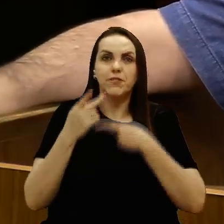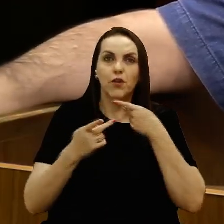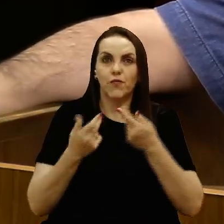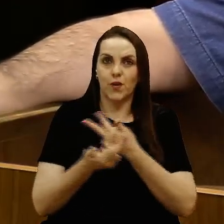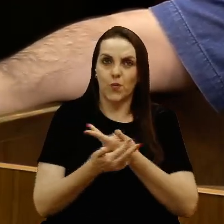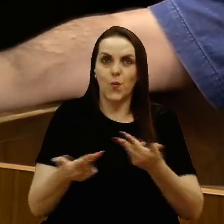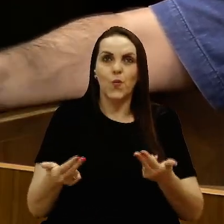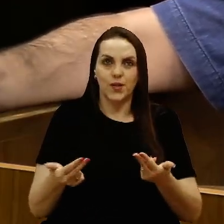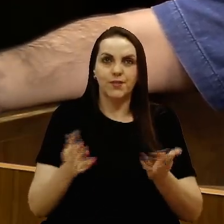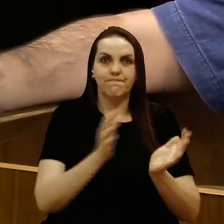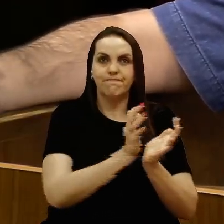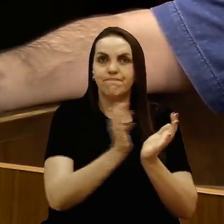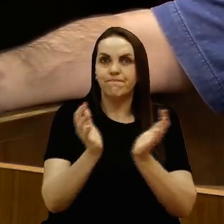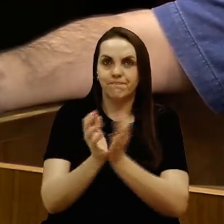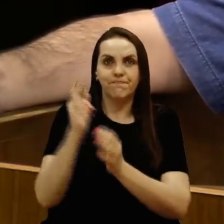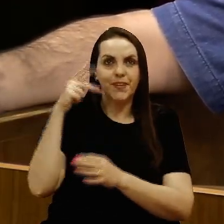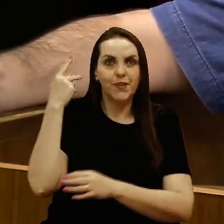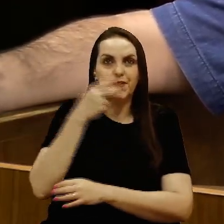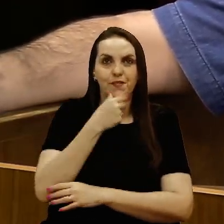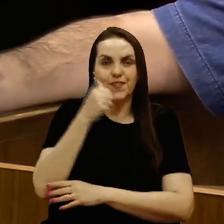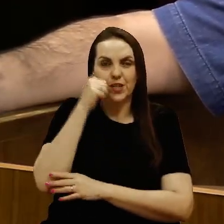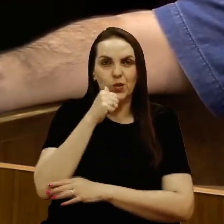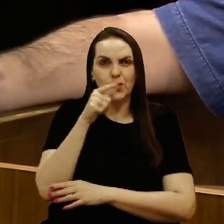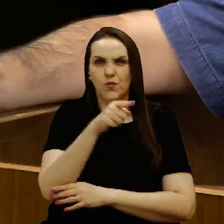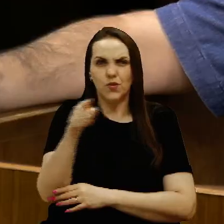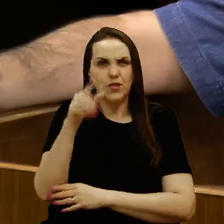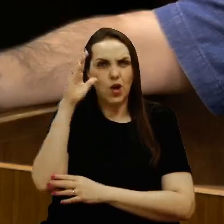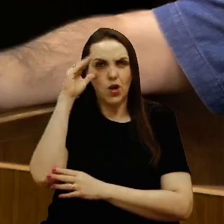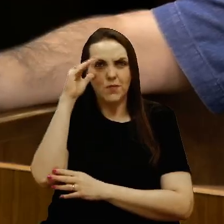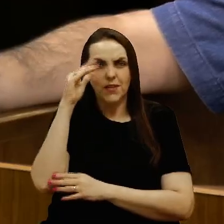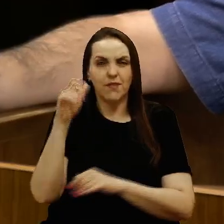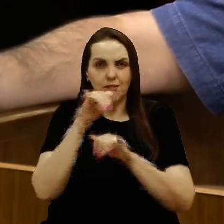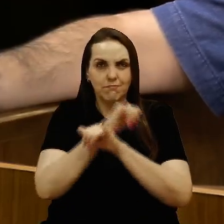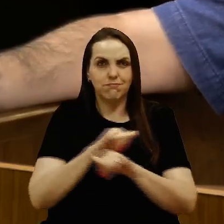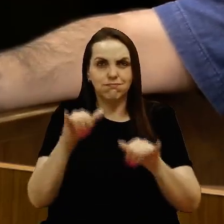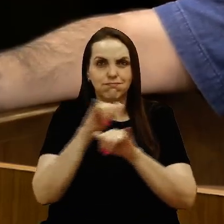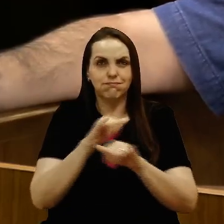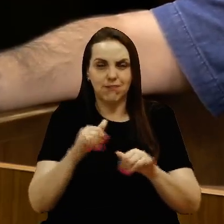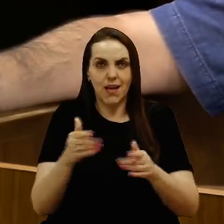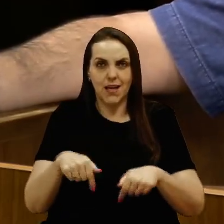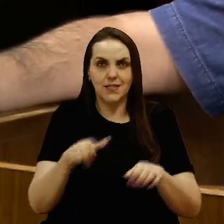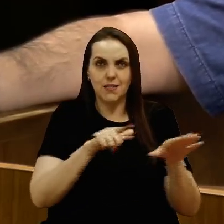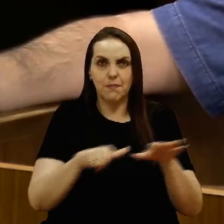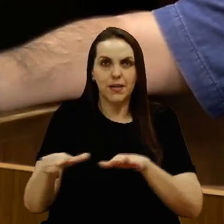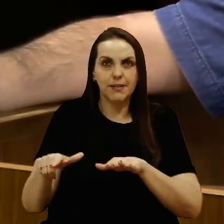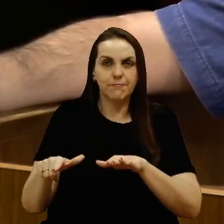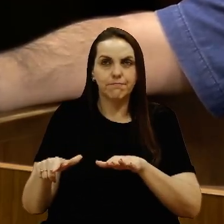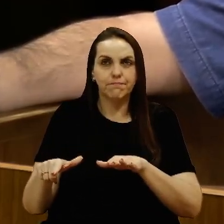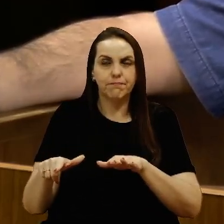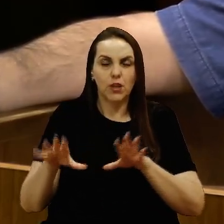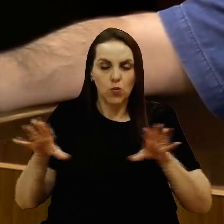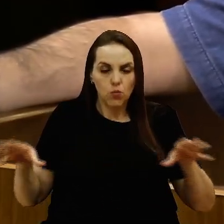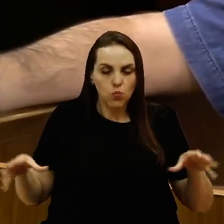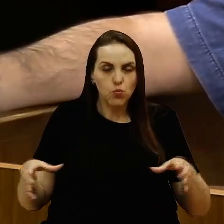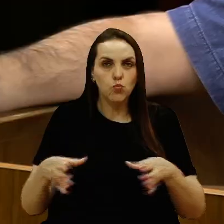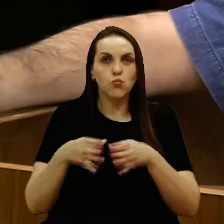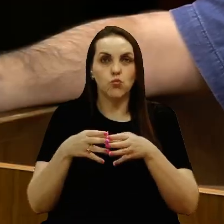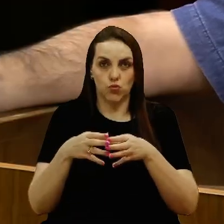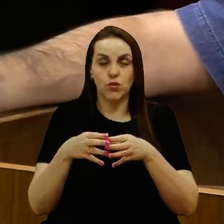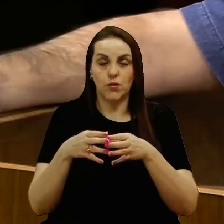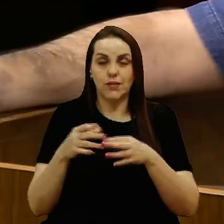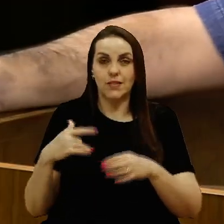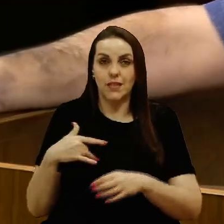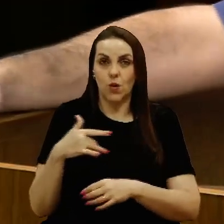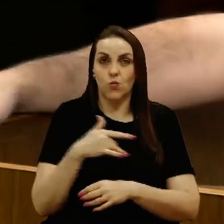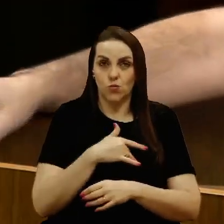para que vocês observaram na imprensa essa semana. Nós estamos fazendo um grande mutirão da saúde de ecografias. Nós temos